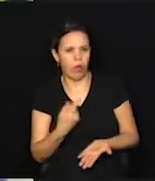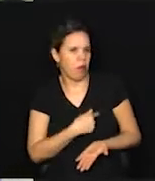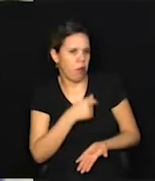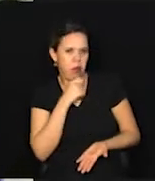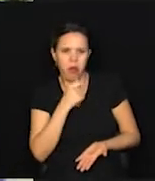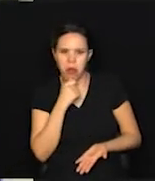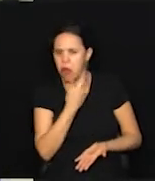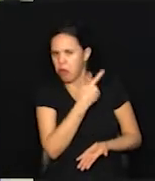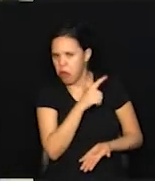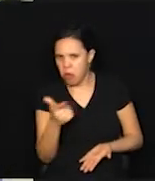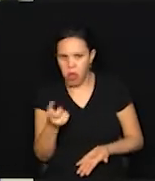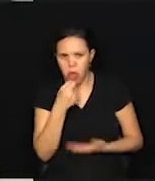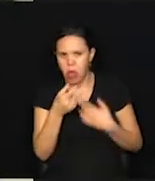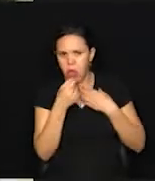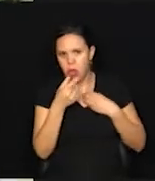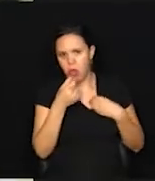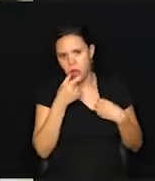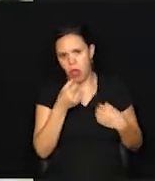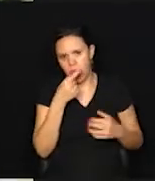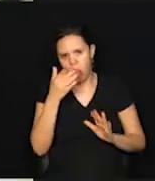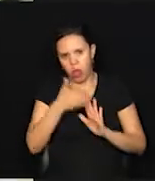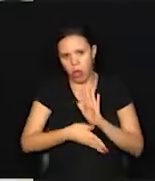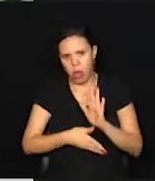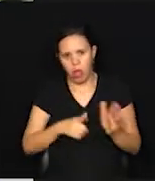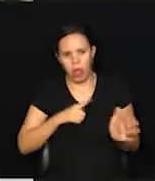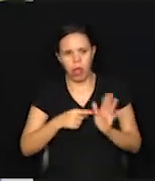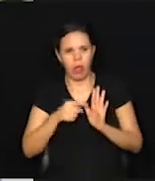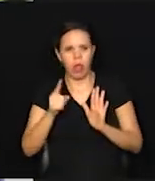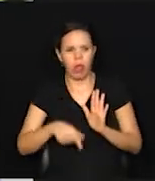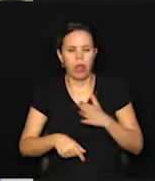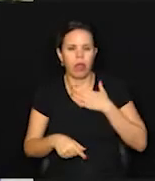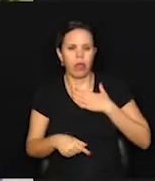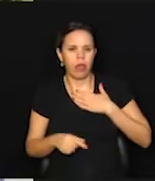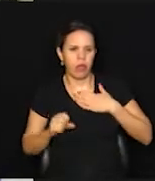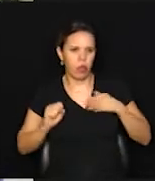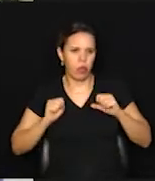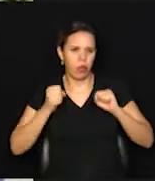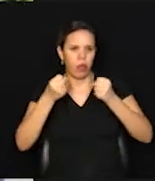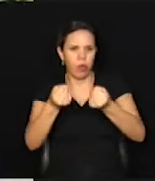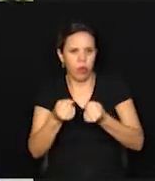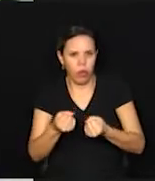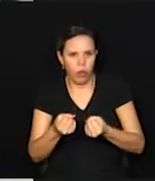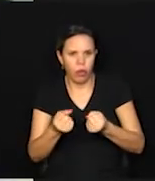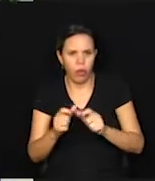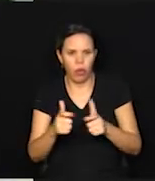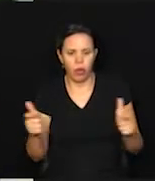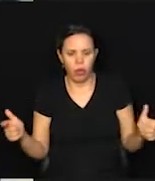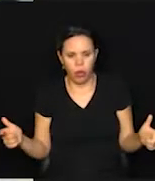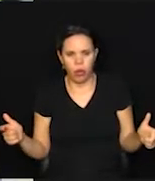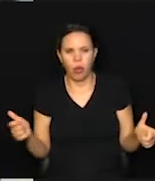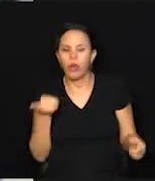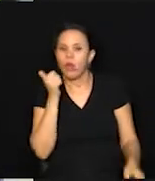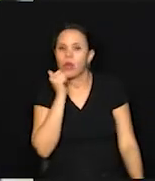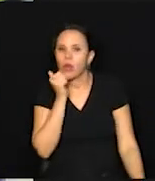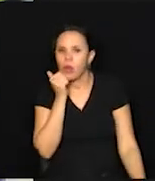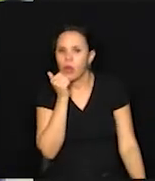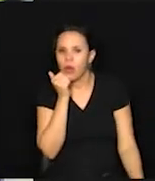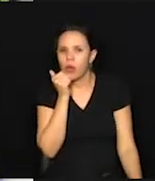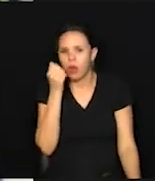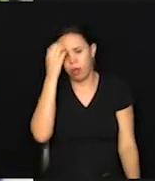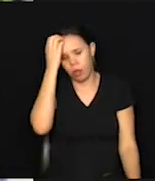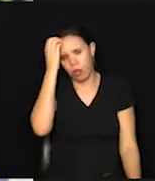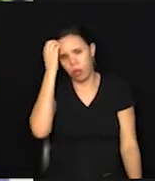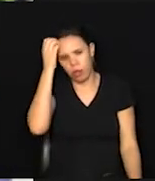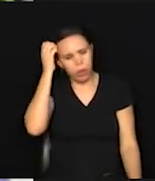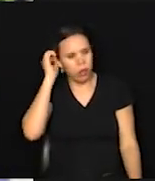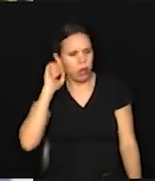temos medicamentos que tenham demonstrado isso, apesar de um esforço muito amplo da ciência, com bilhões e